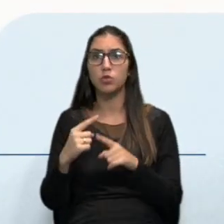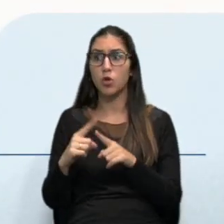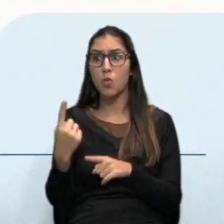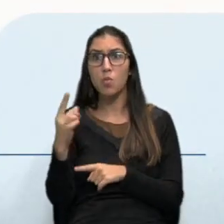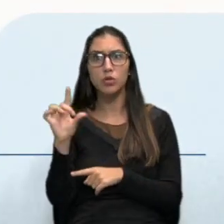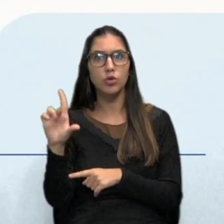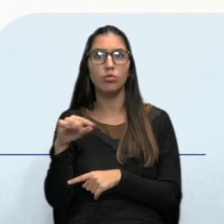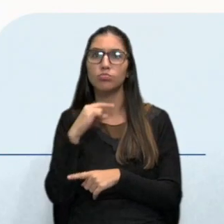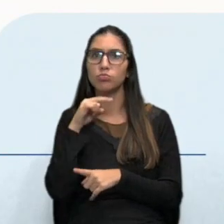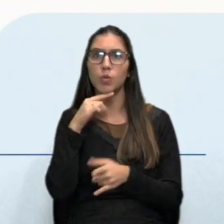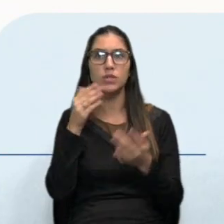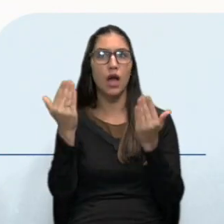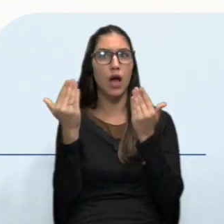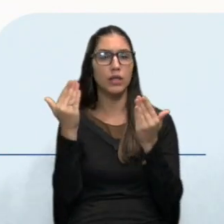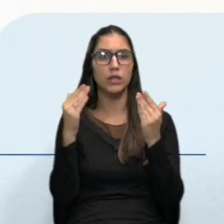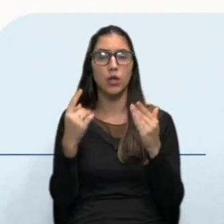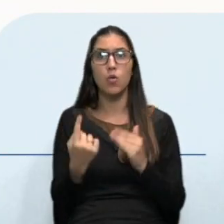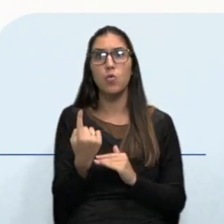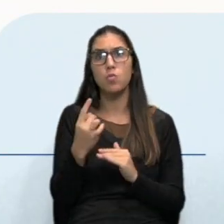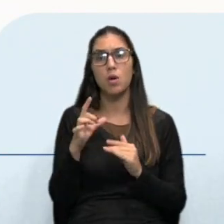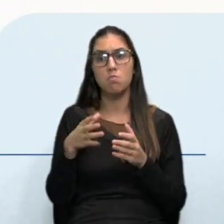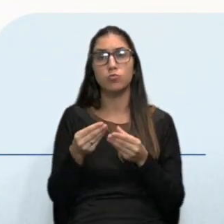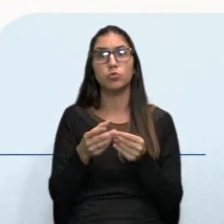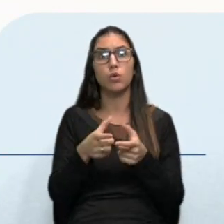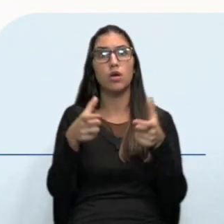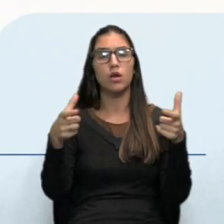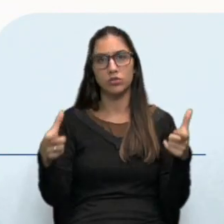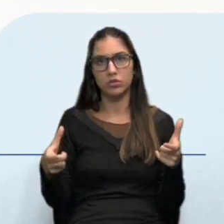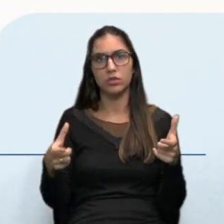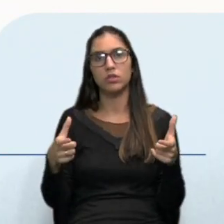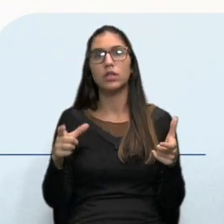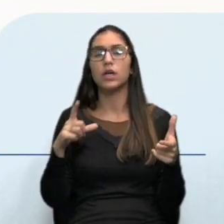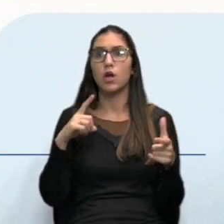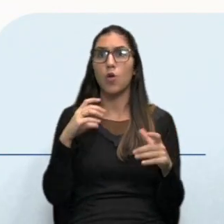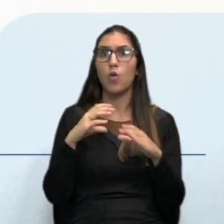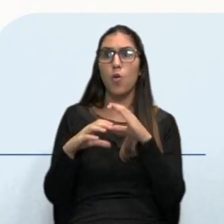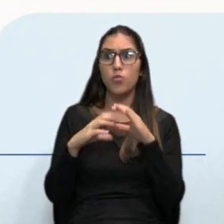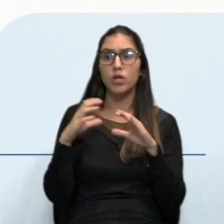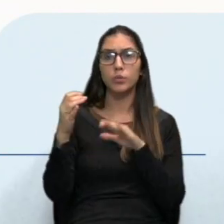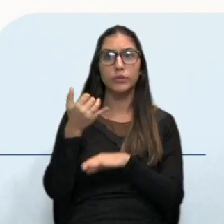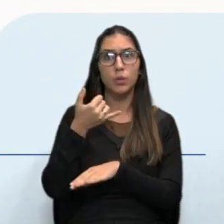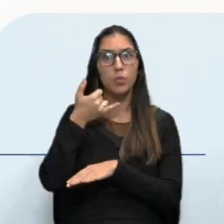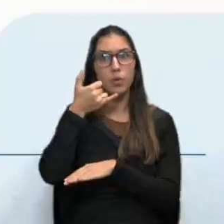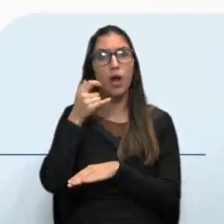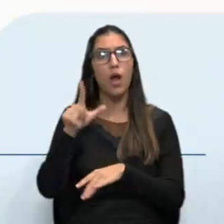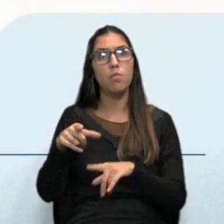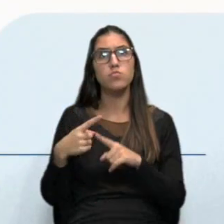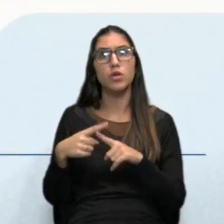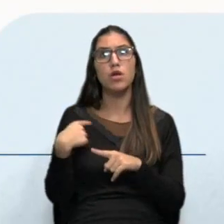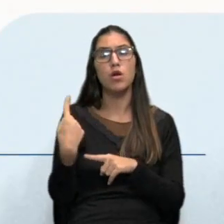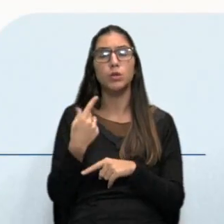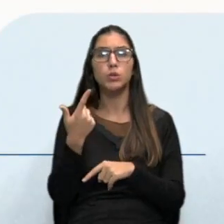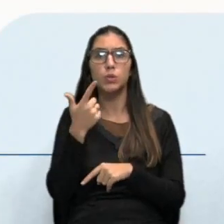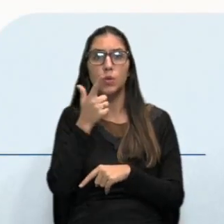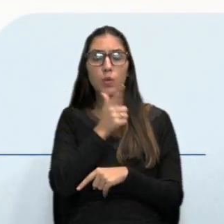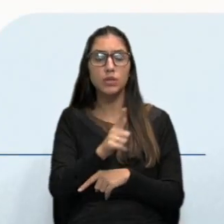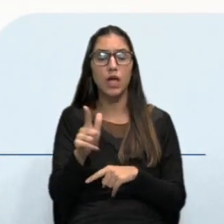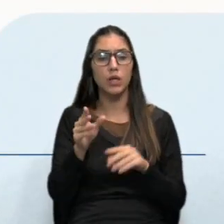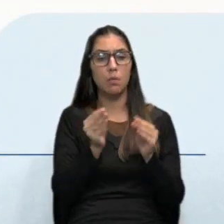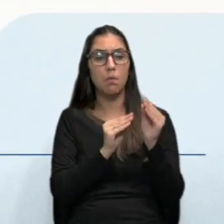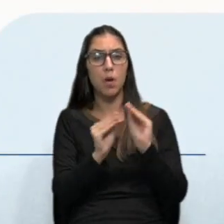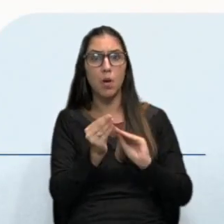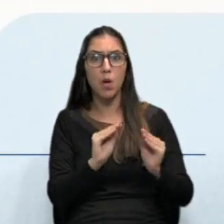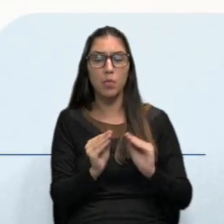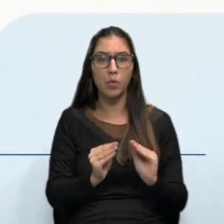só não vai dar conta de atender uma área muito grande. E quando eu falo comunicação celular, é porque a gente consegue manipular, a